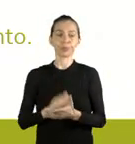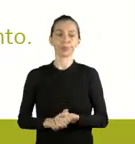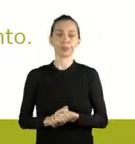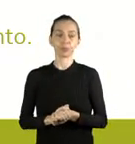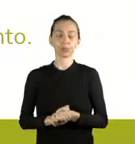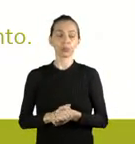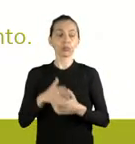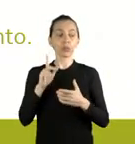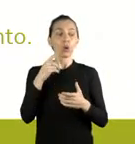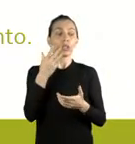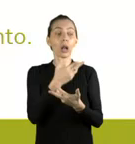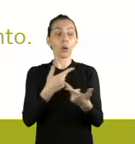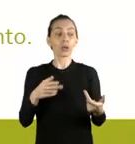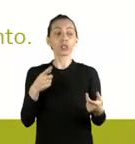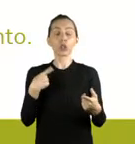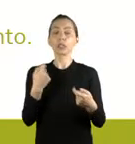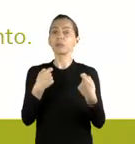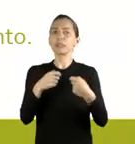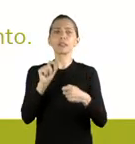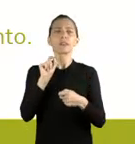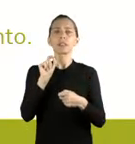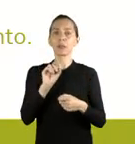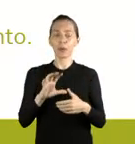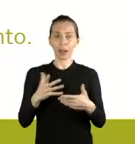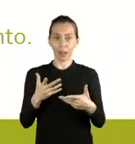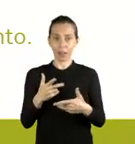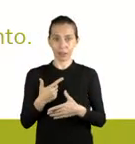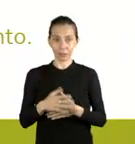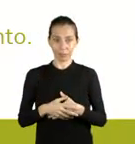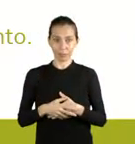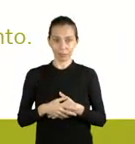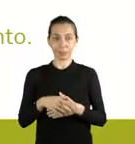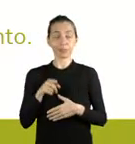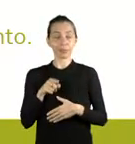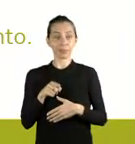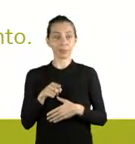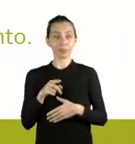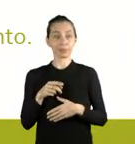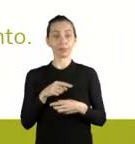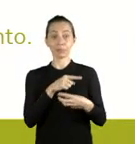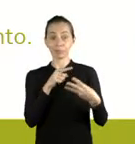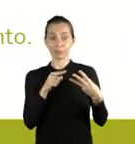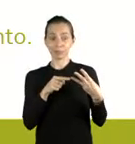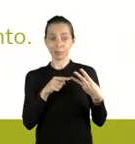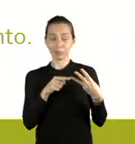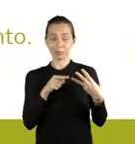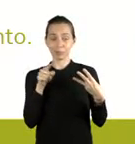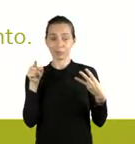Uma outra coisa que a galera costuma fazer aqui, que a gente vê, que é essa daqui, a terceira.